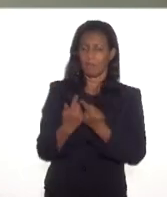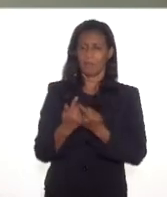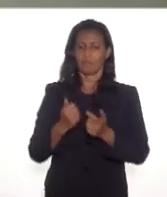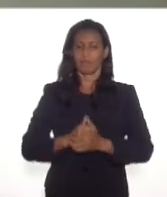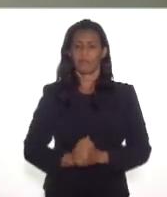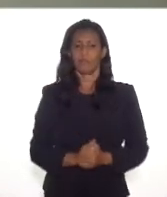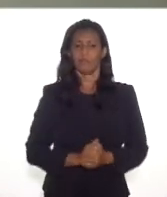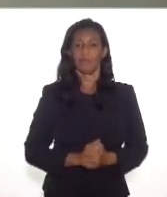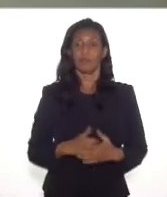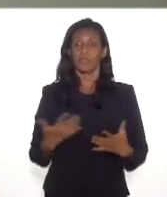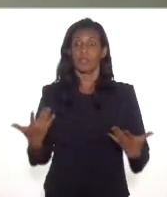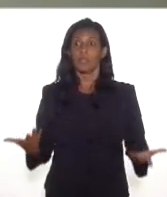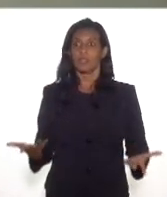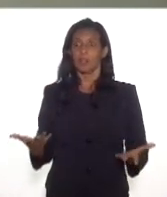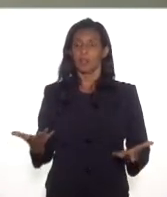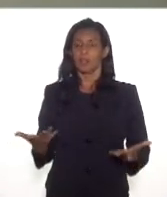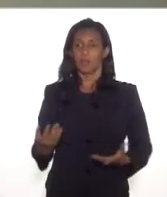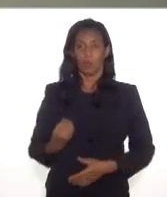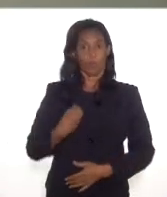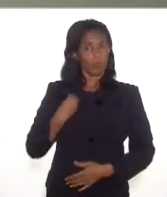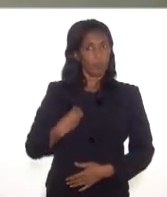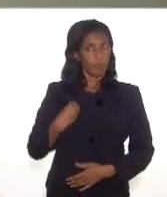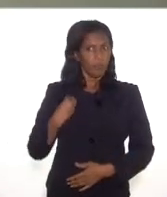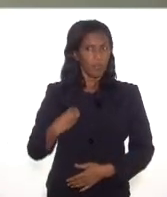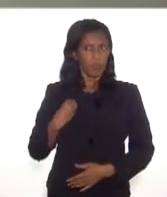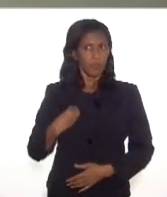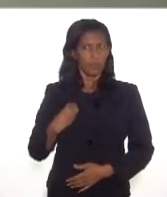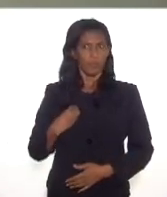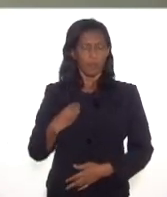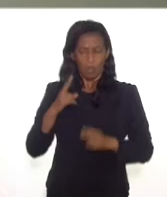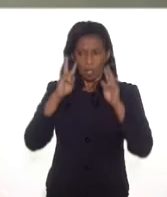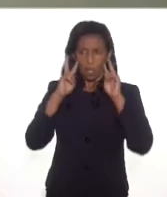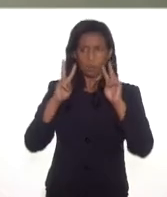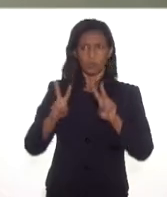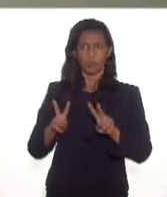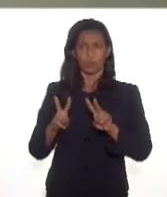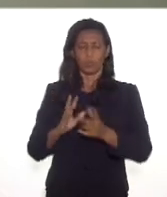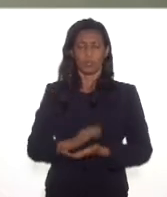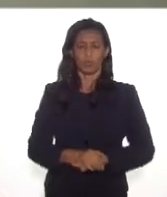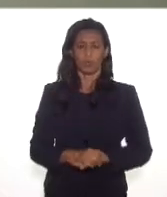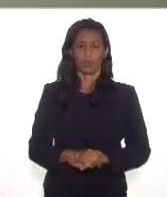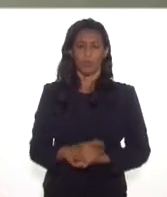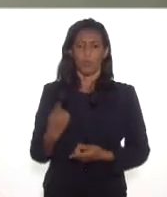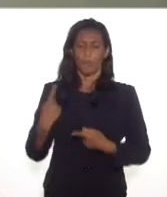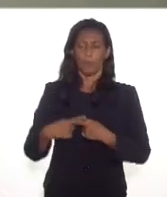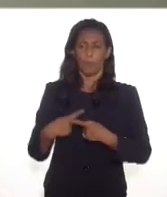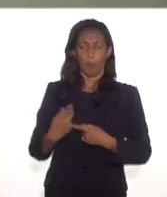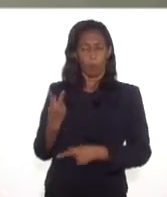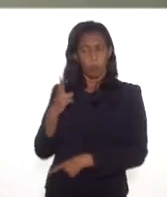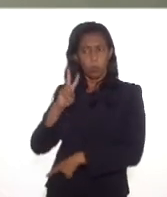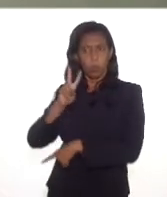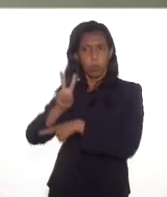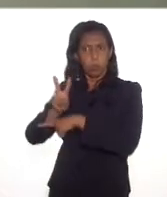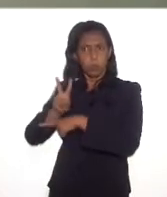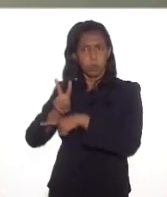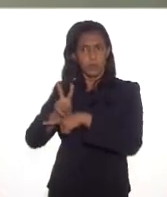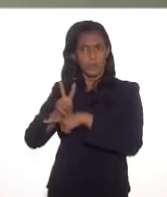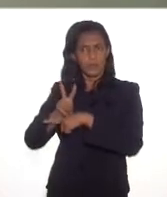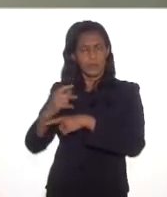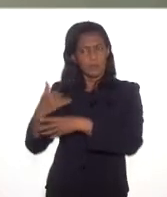Legislativa, estão de vivas, estão de olho, porque preservar a cidade,